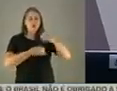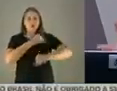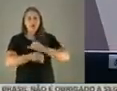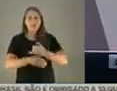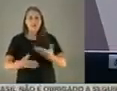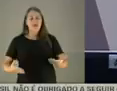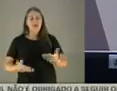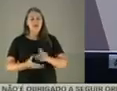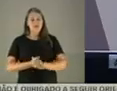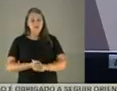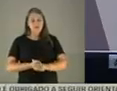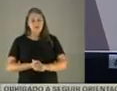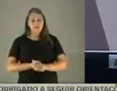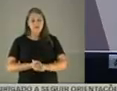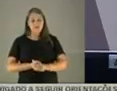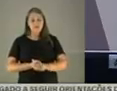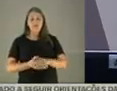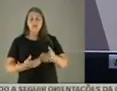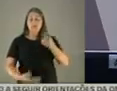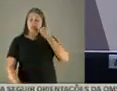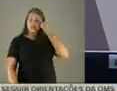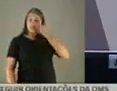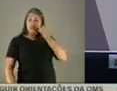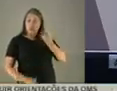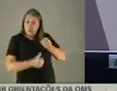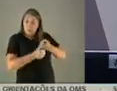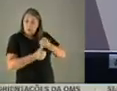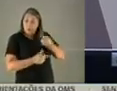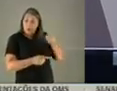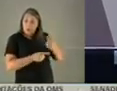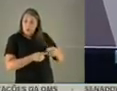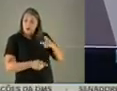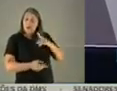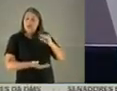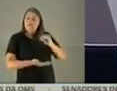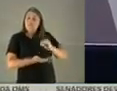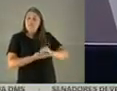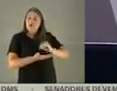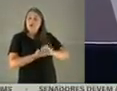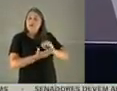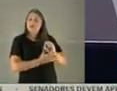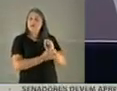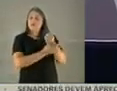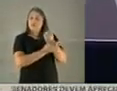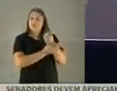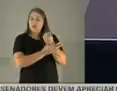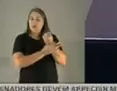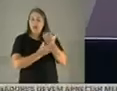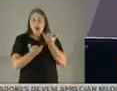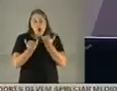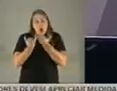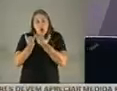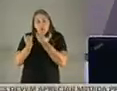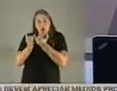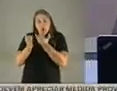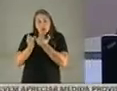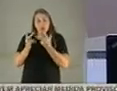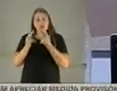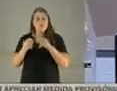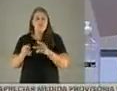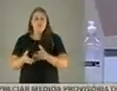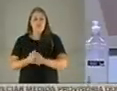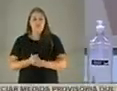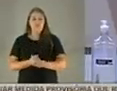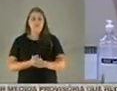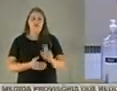aplicativo, doutora? Senador, primeiro porque havia uma insegurança enorme. A semelhança do que foi feito com a tentativa... Doutora, não